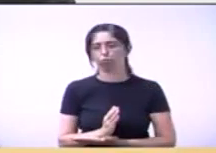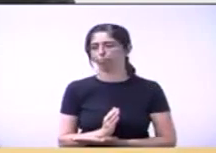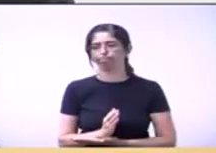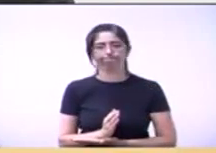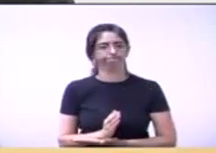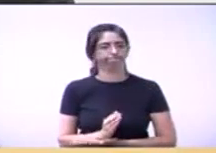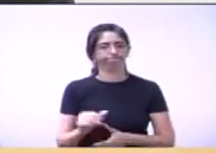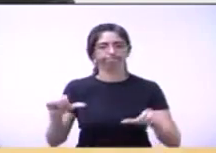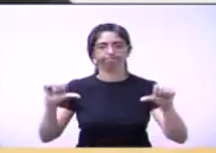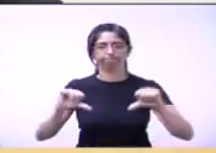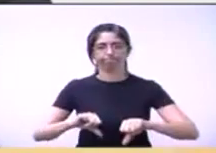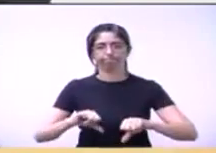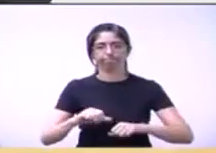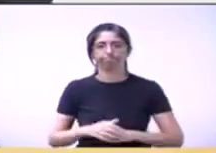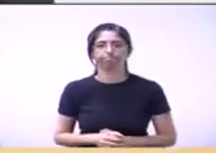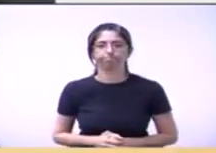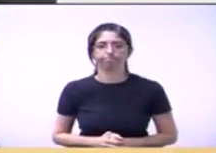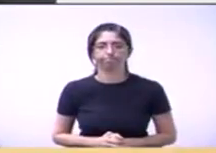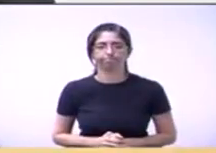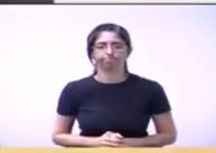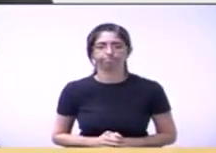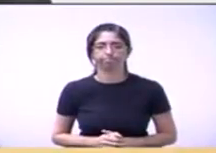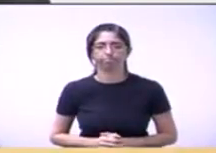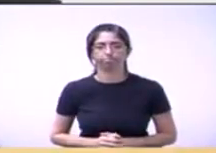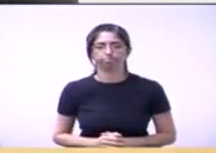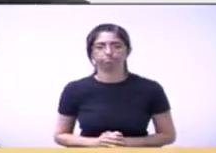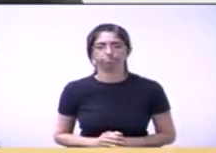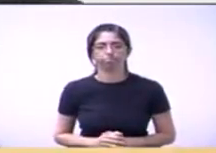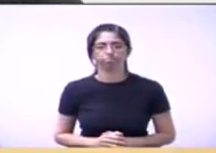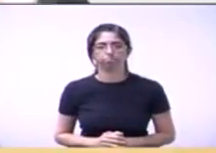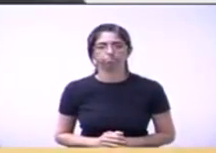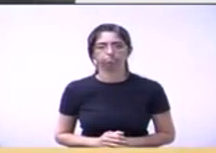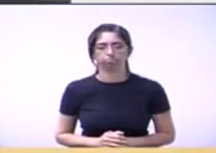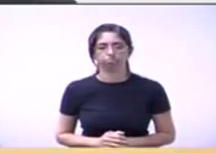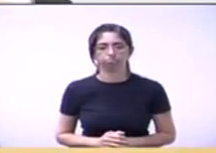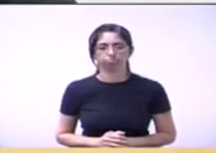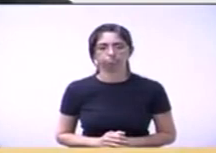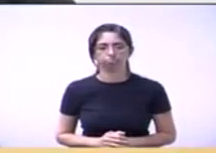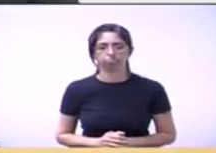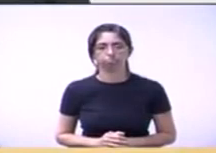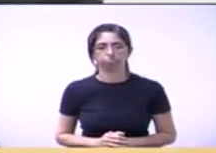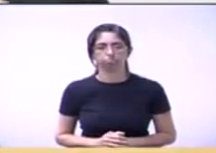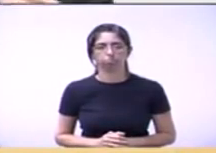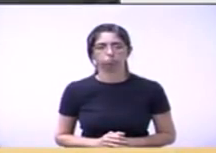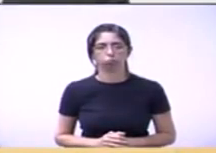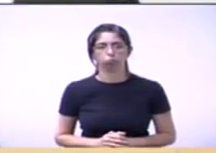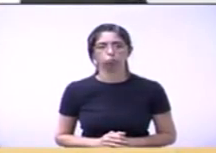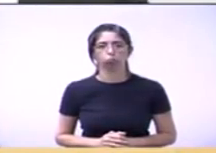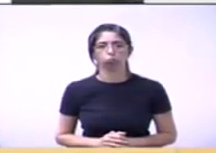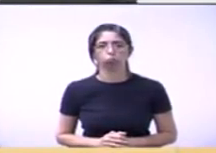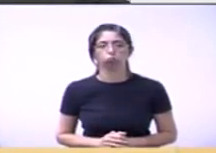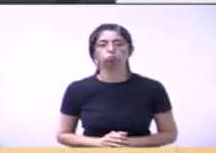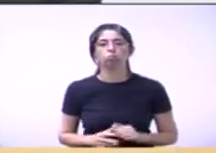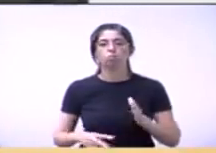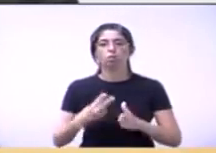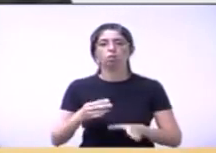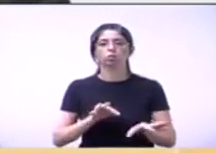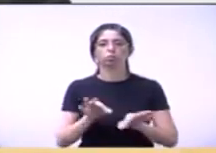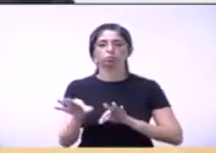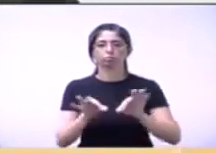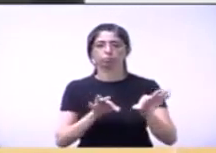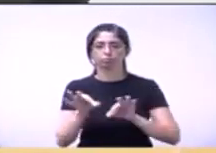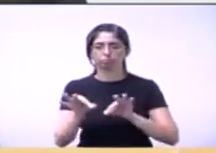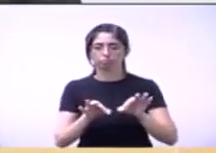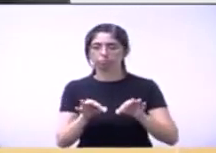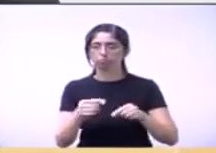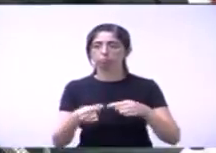do vereador Flávio Xavier. Segunda parte, vai, fala. Pode tocar, pode não. Segunda discussão do projeto de